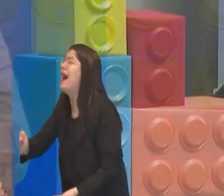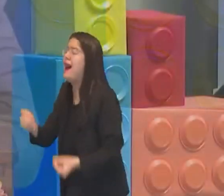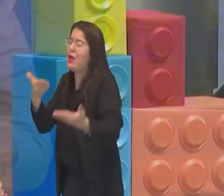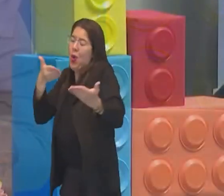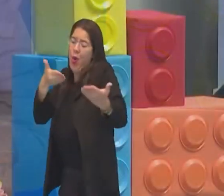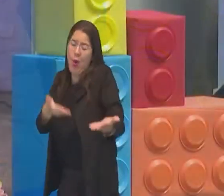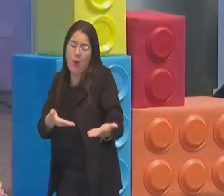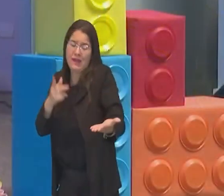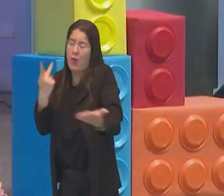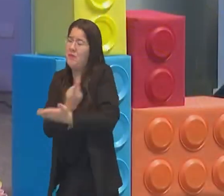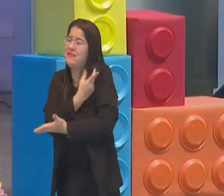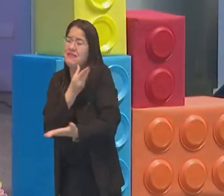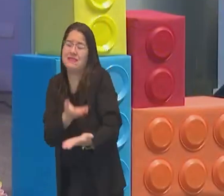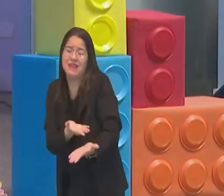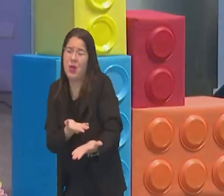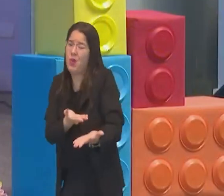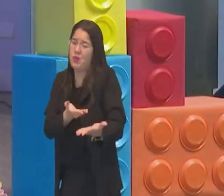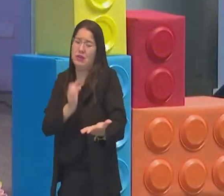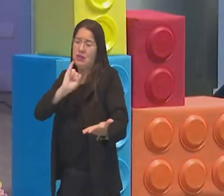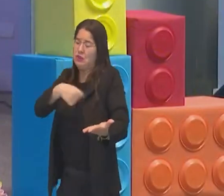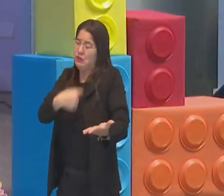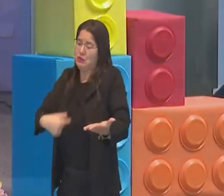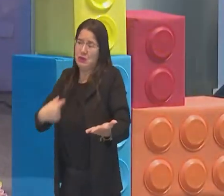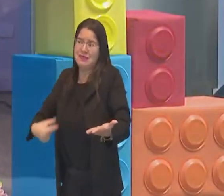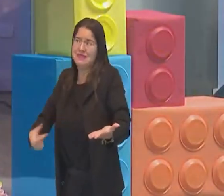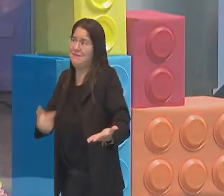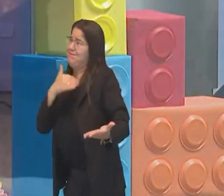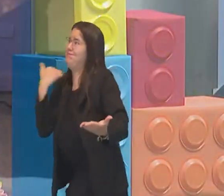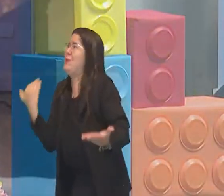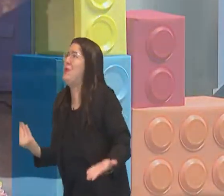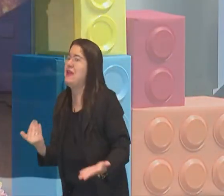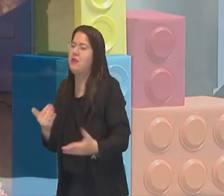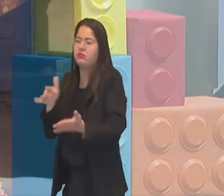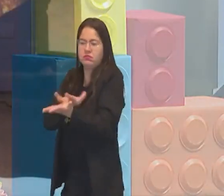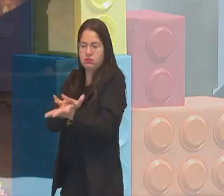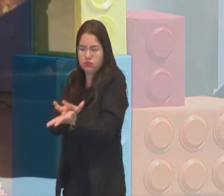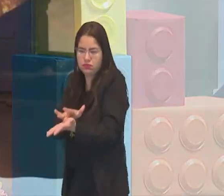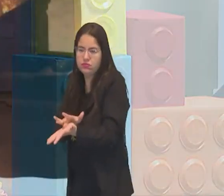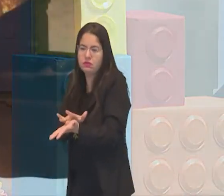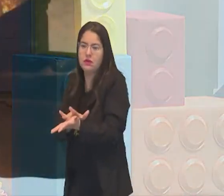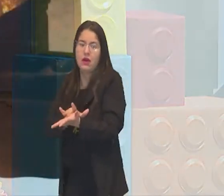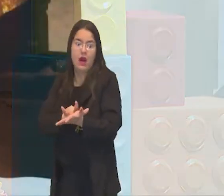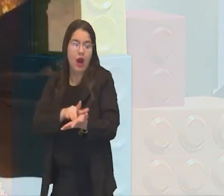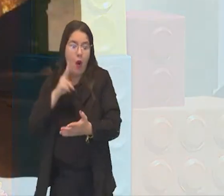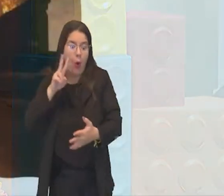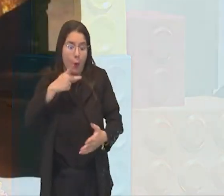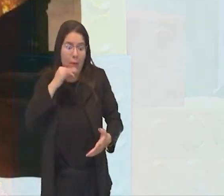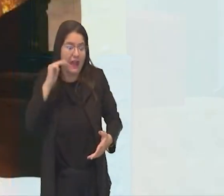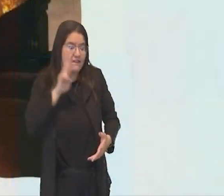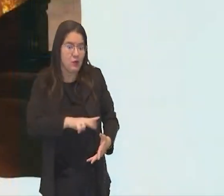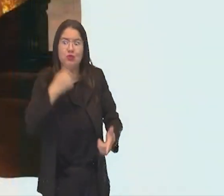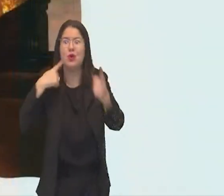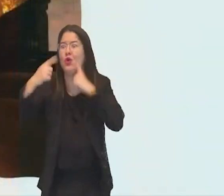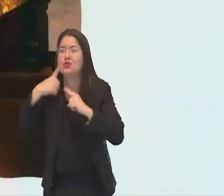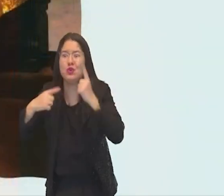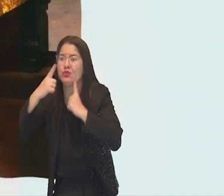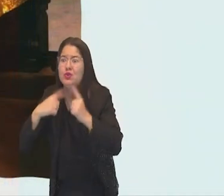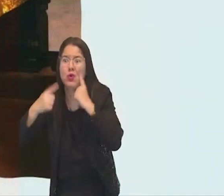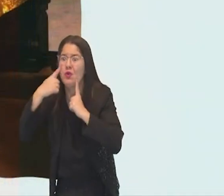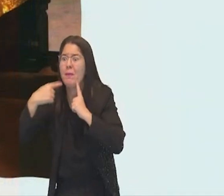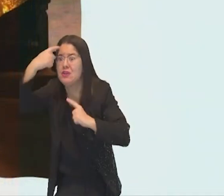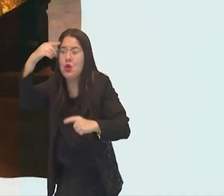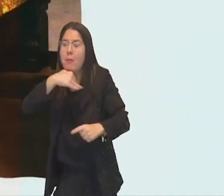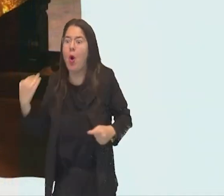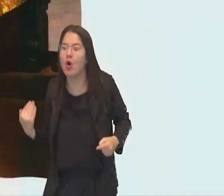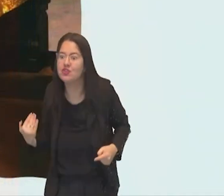que ele chorou bastante. Ninguém conseguia consolar Jacó, porque ele era o seu filho querido.